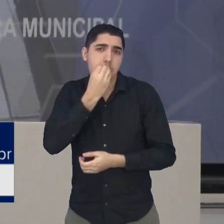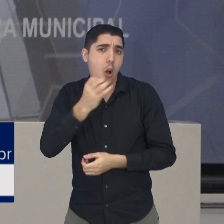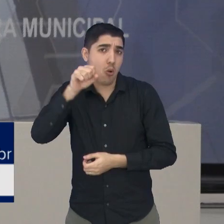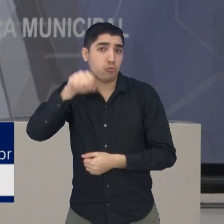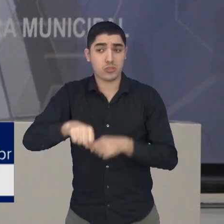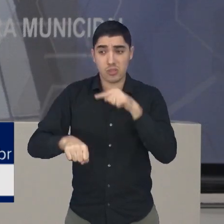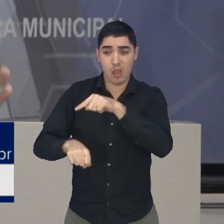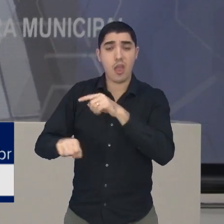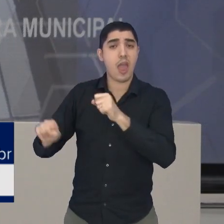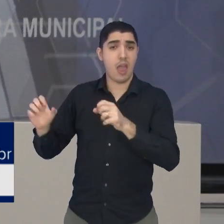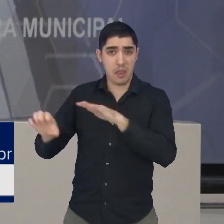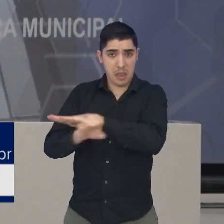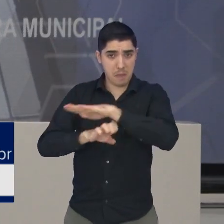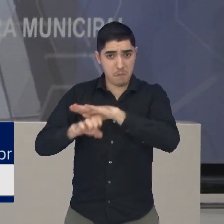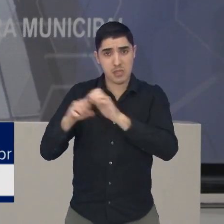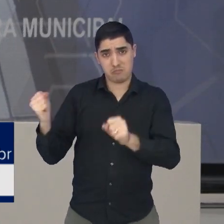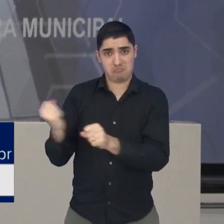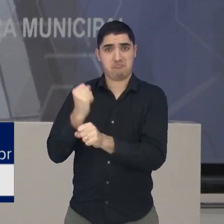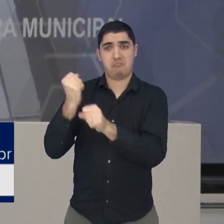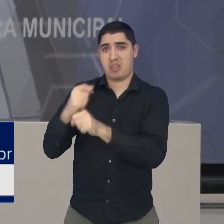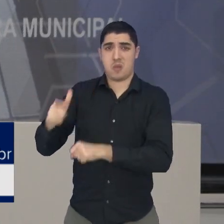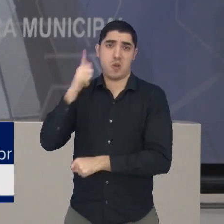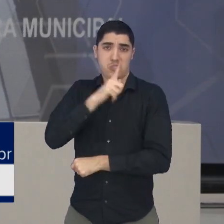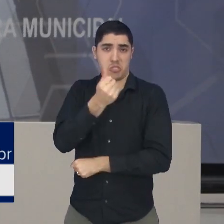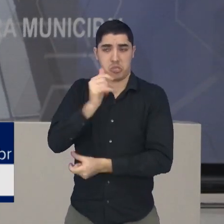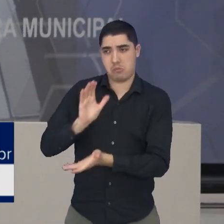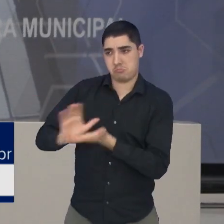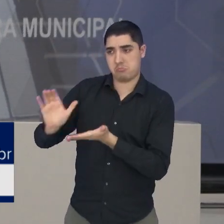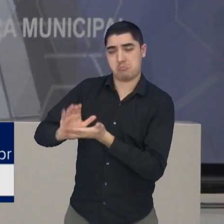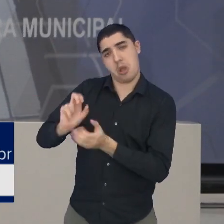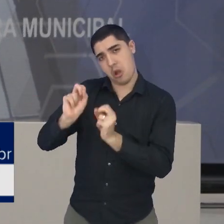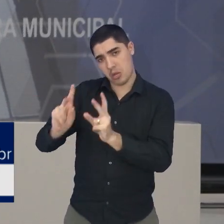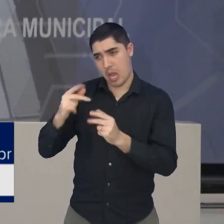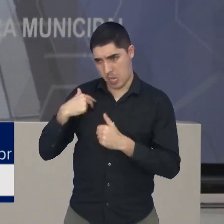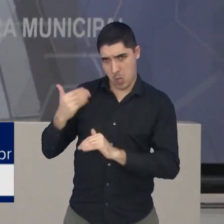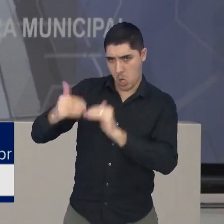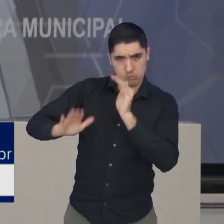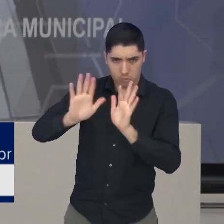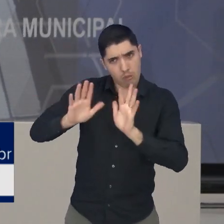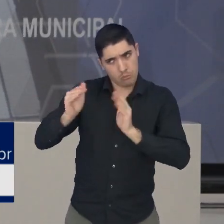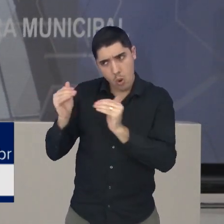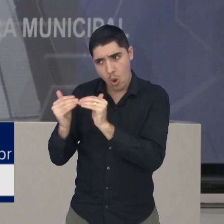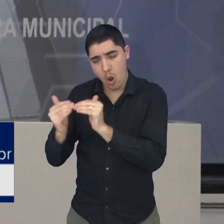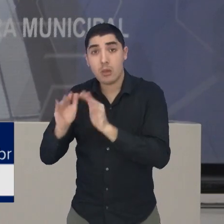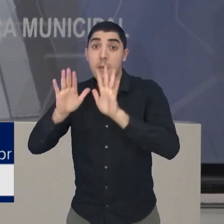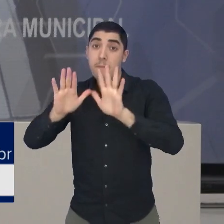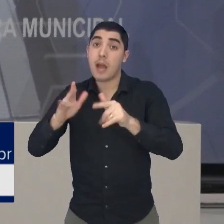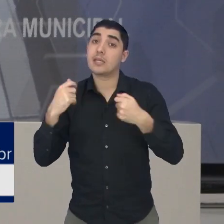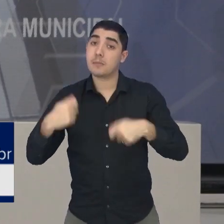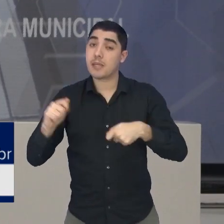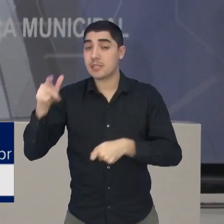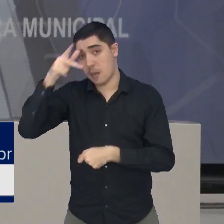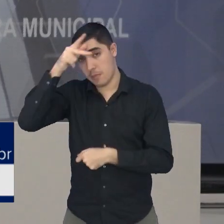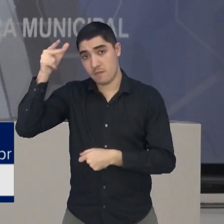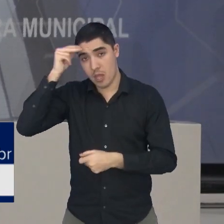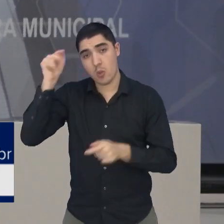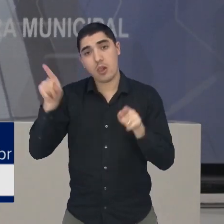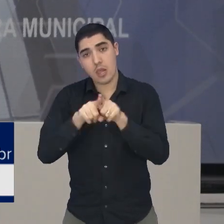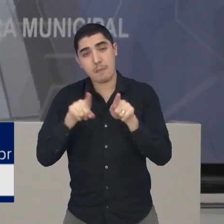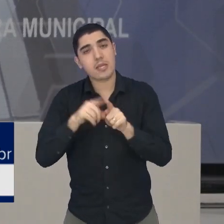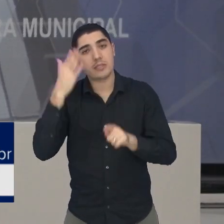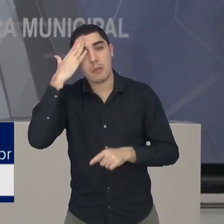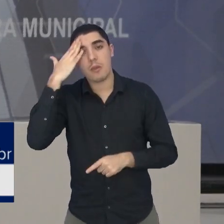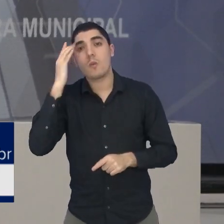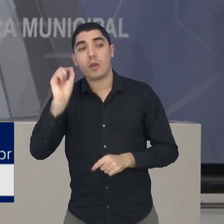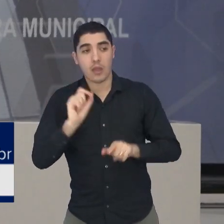construtoras ganharem dinheiro, que eu também não sou contra, mas que o gestor público tem que ter a responsabilidade de garantir que, enquanto o empreendedor está ganhando